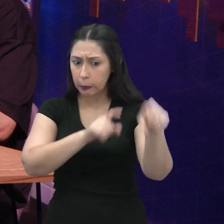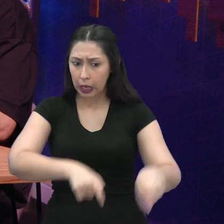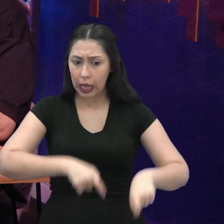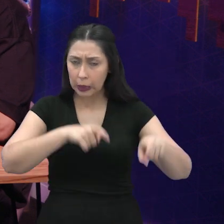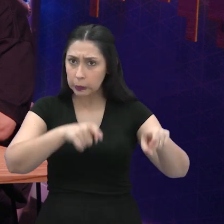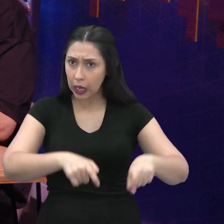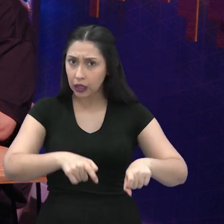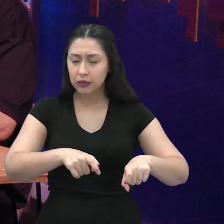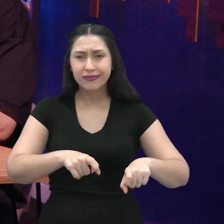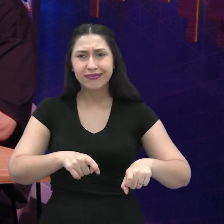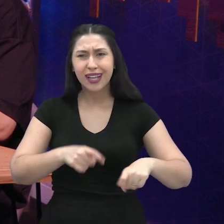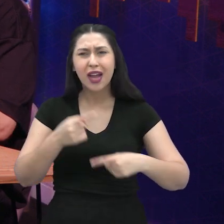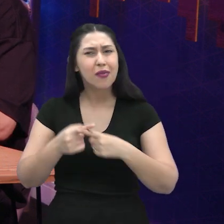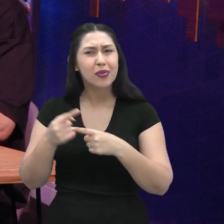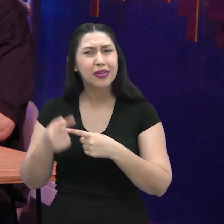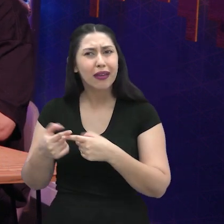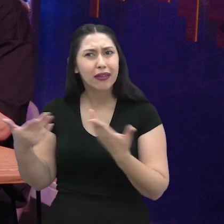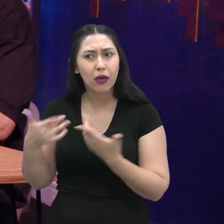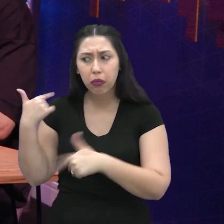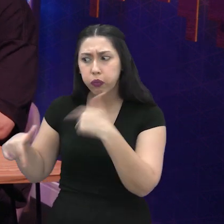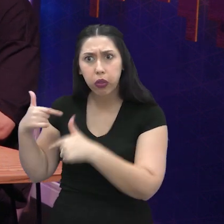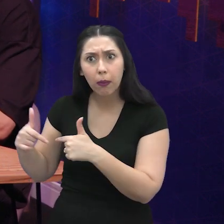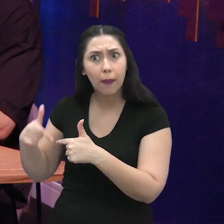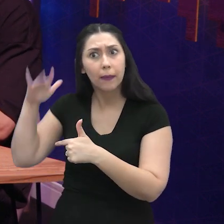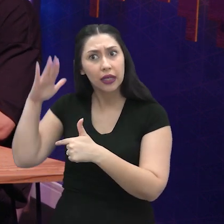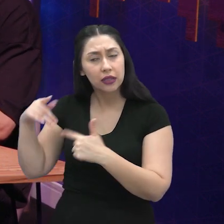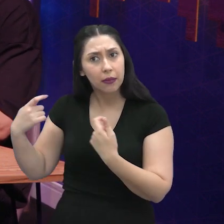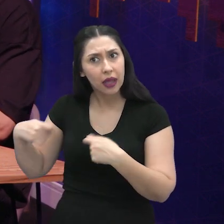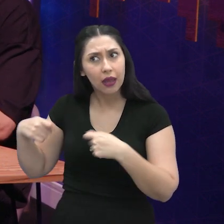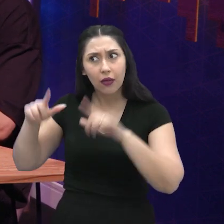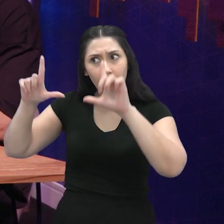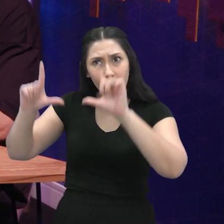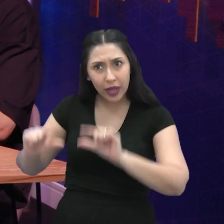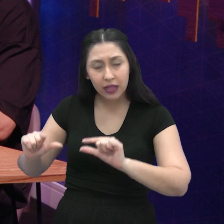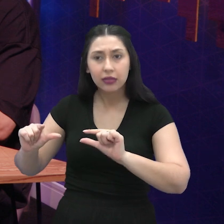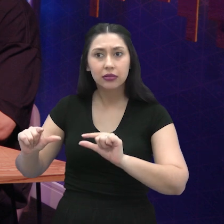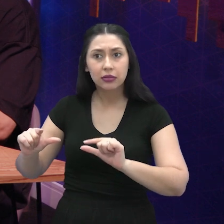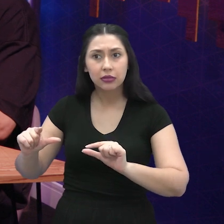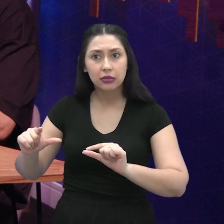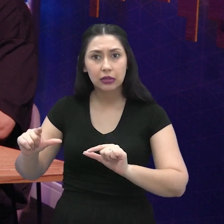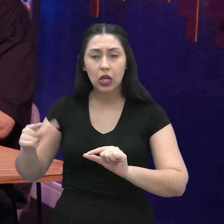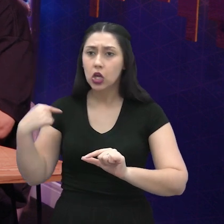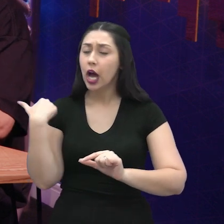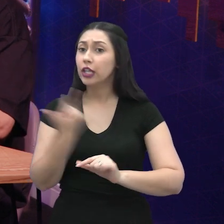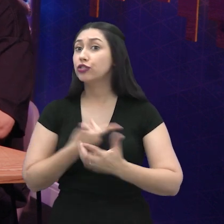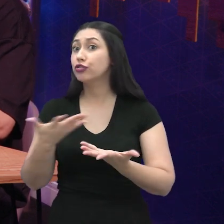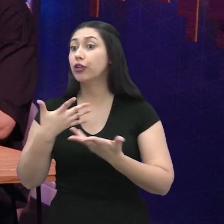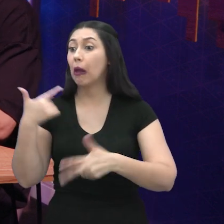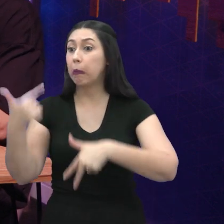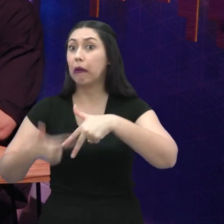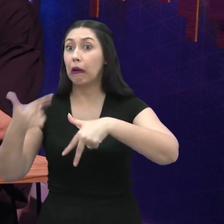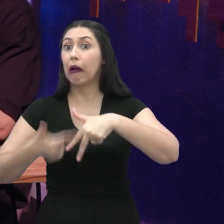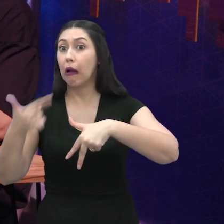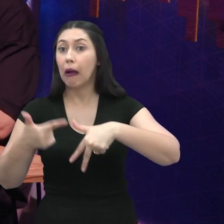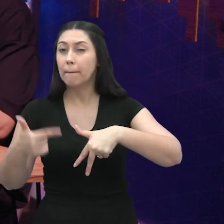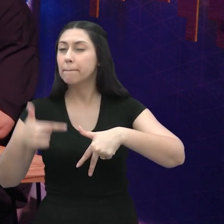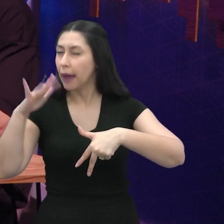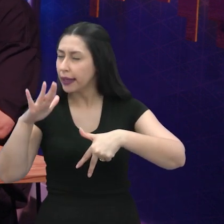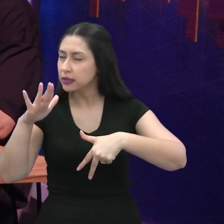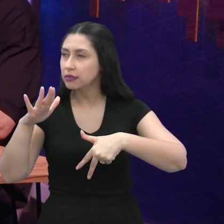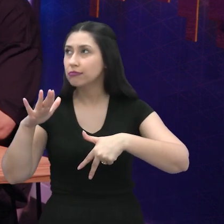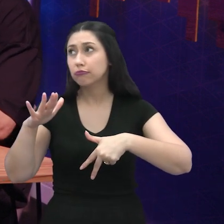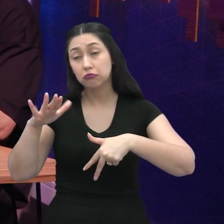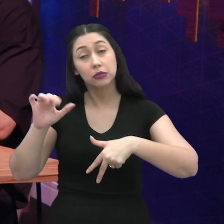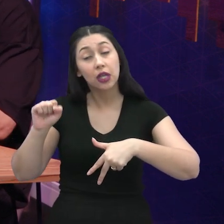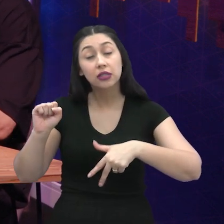então, assim... Por que não mudou? Por que aumentou, né? A gente se dedicou a produzir mais, com certeza,